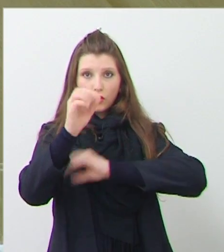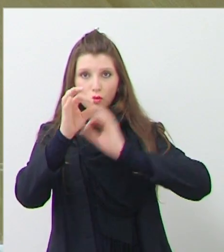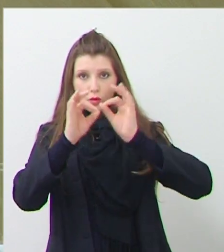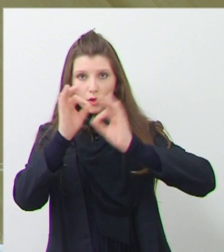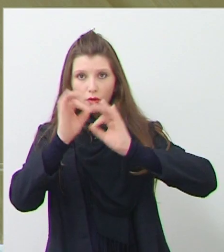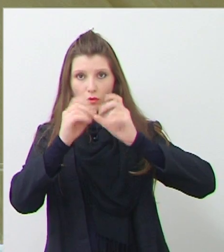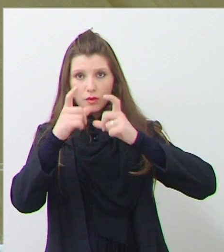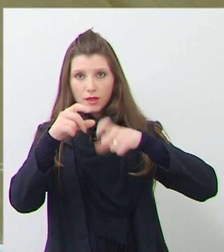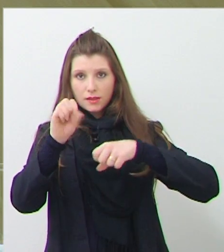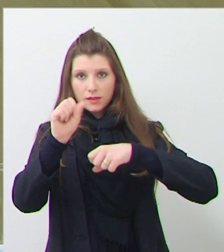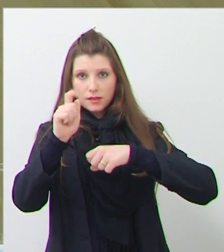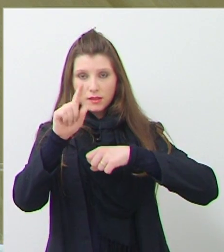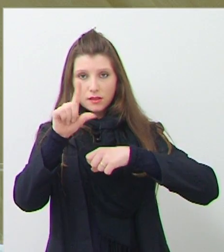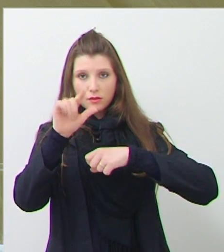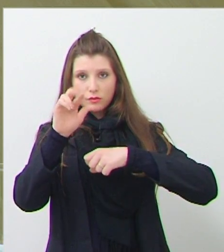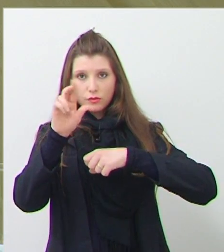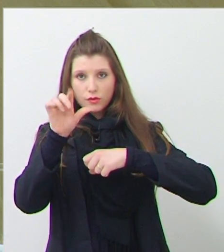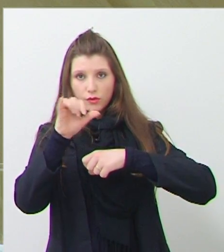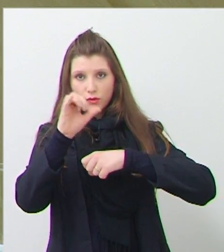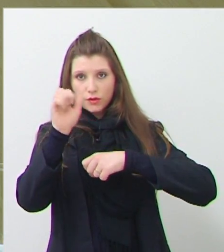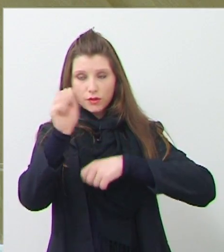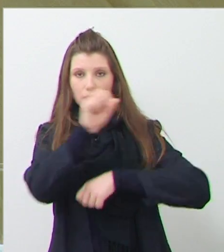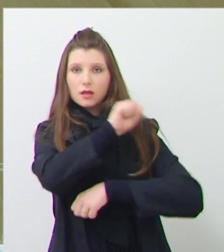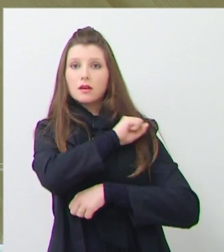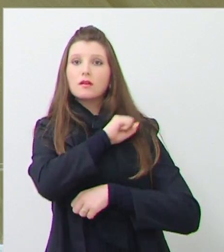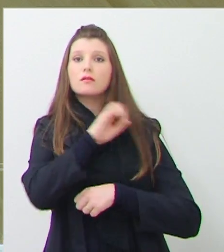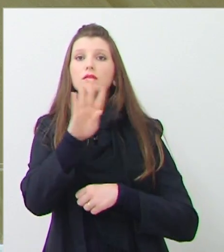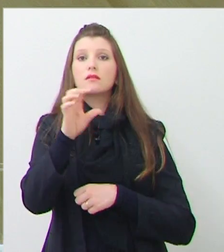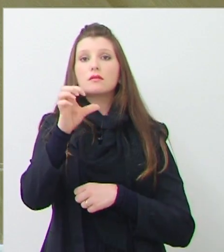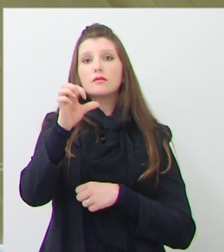bairro Santa Luzia. Indicação